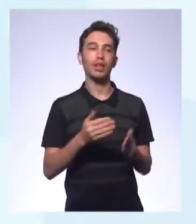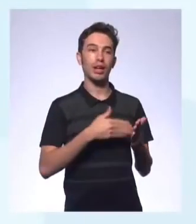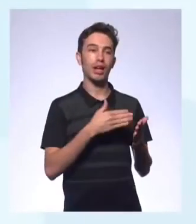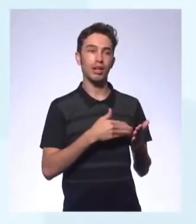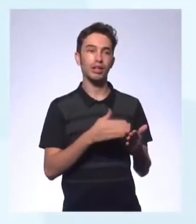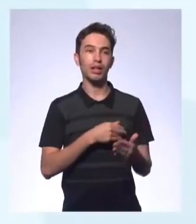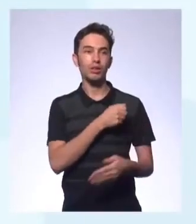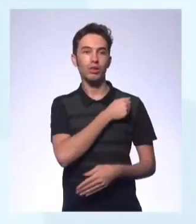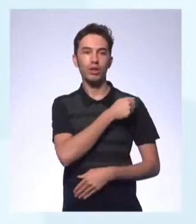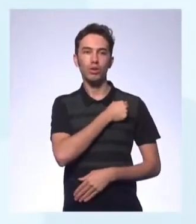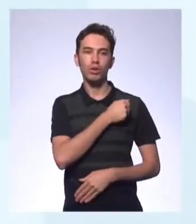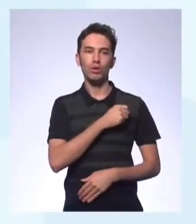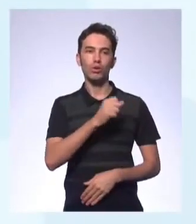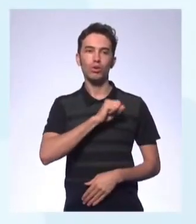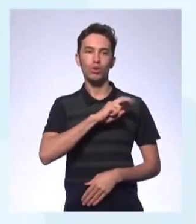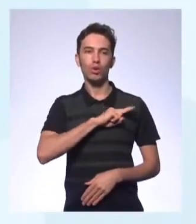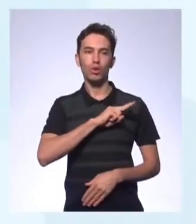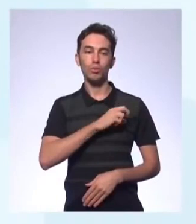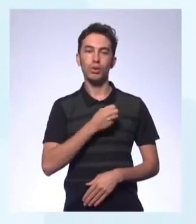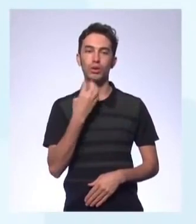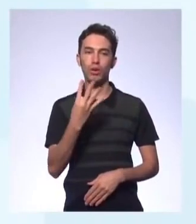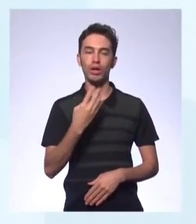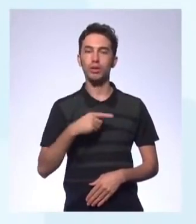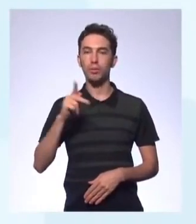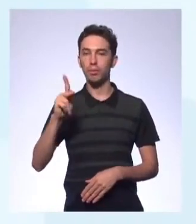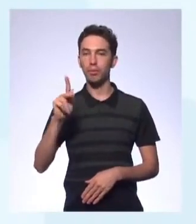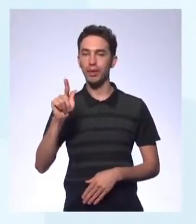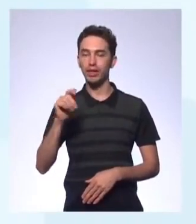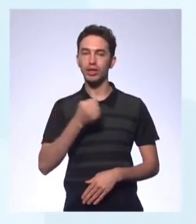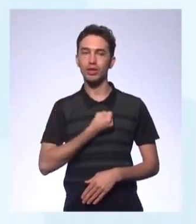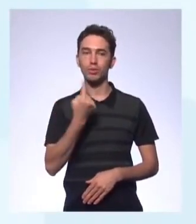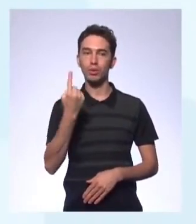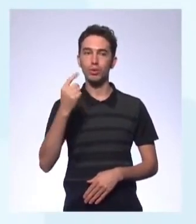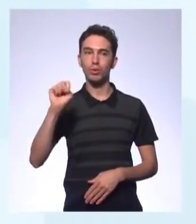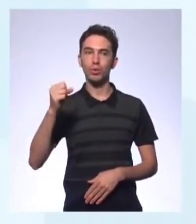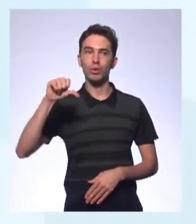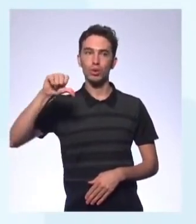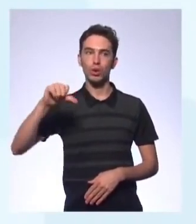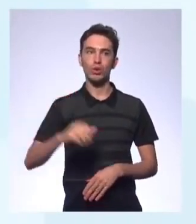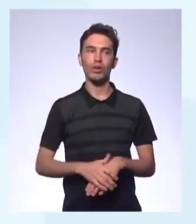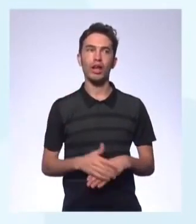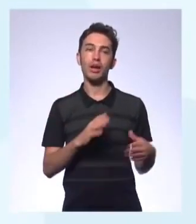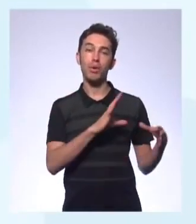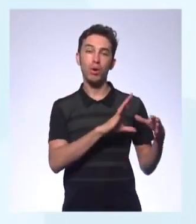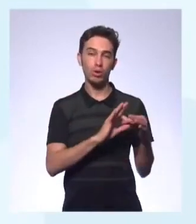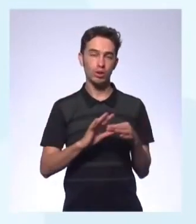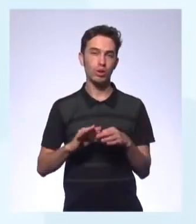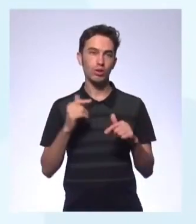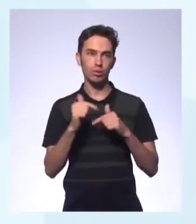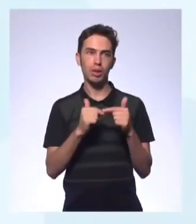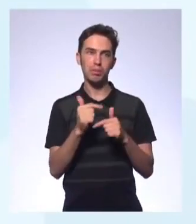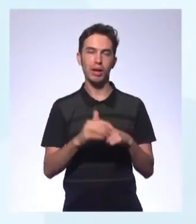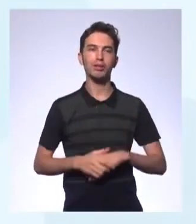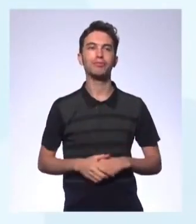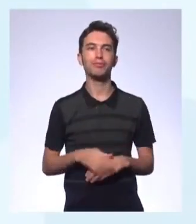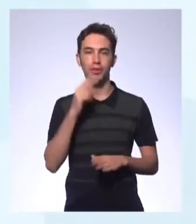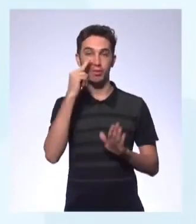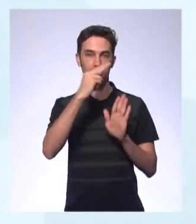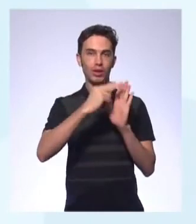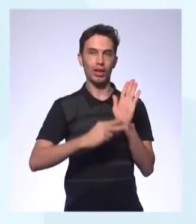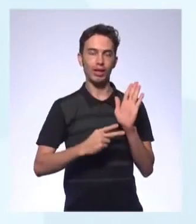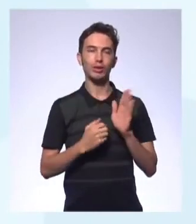volume 4, página 189. Aqui é uma contextualização, né, a respeito do trabalho. Então, vamos fazer uma